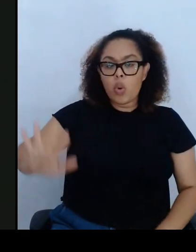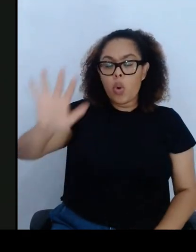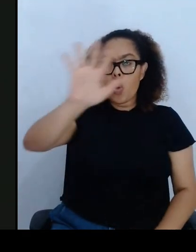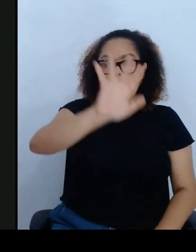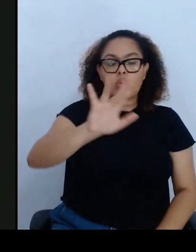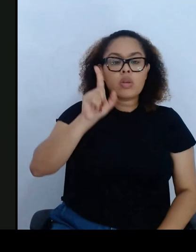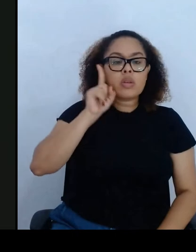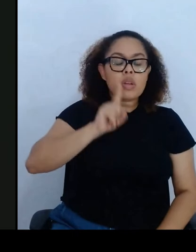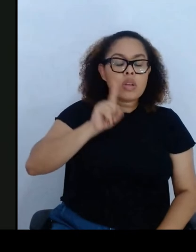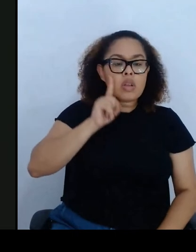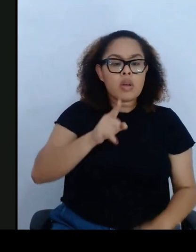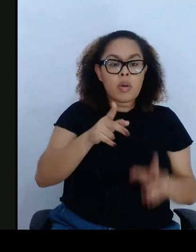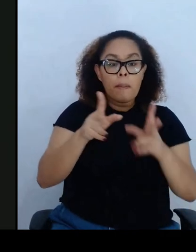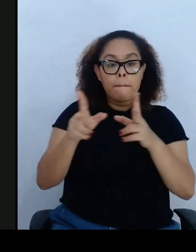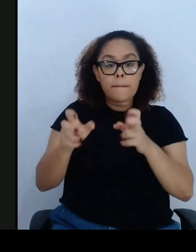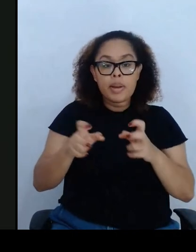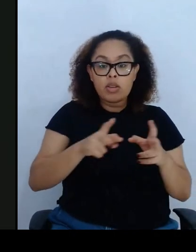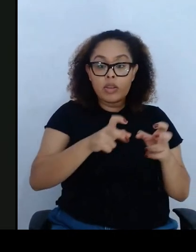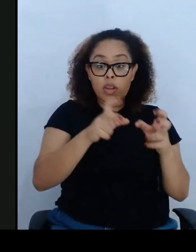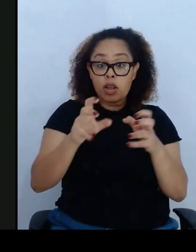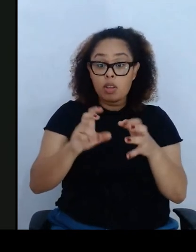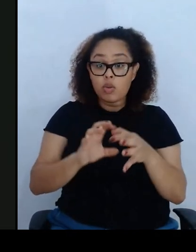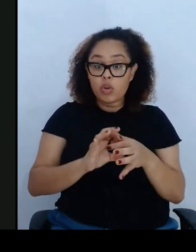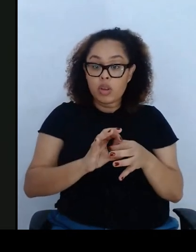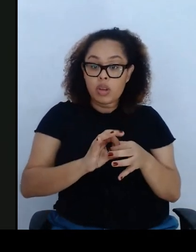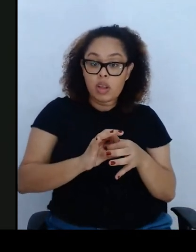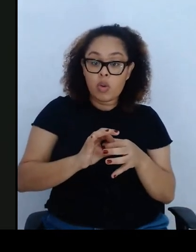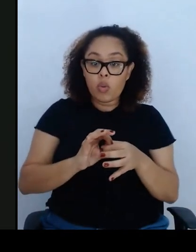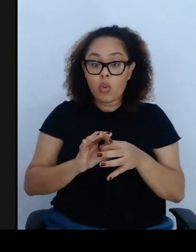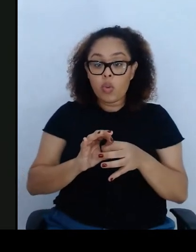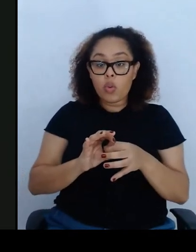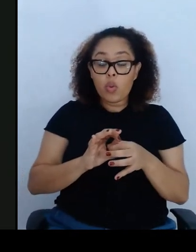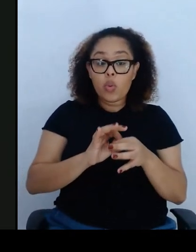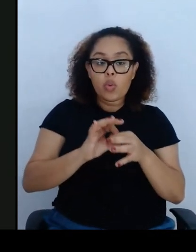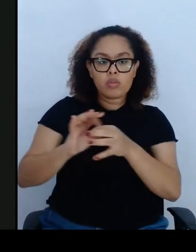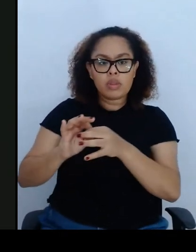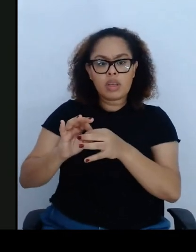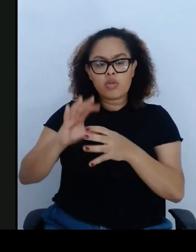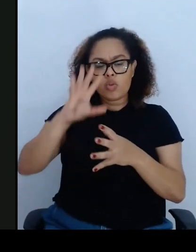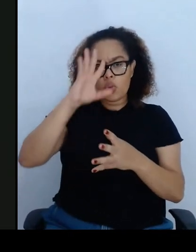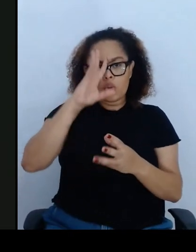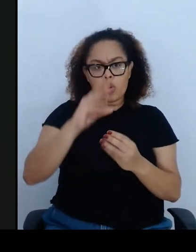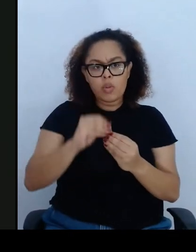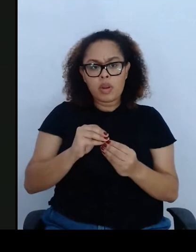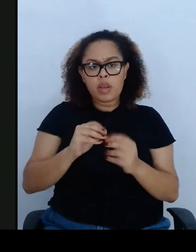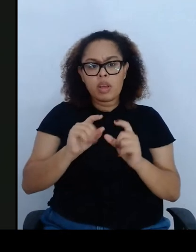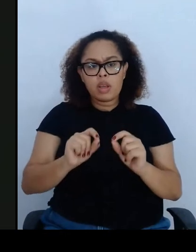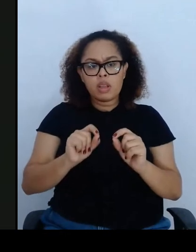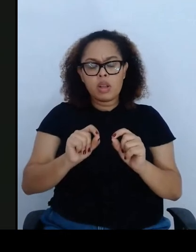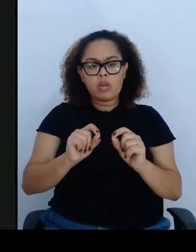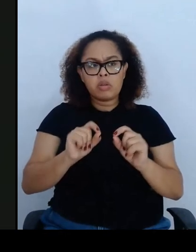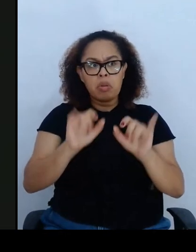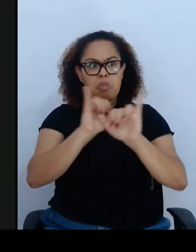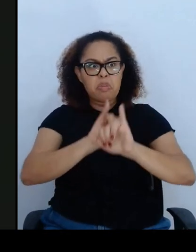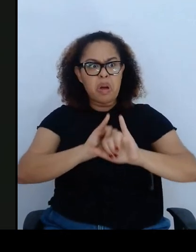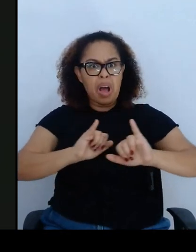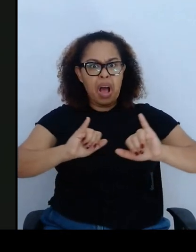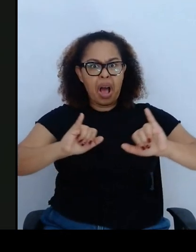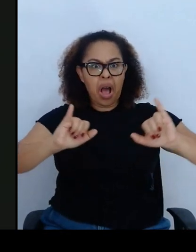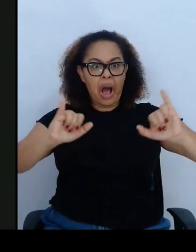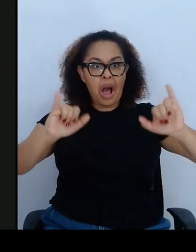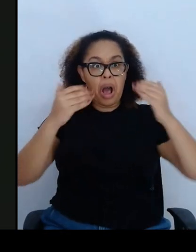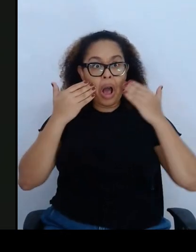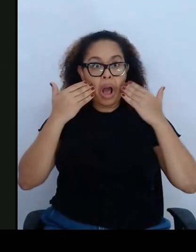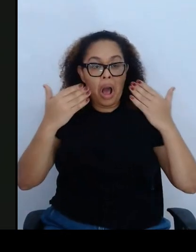ver todo um contexto muito claro de escândalo em relação a essas